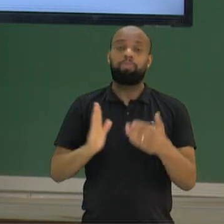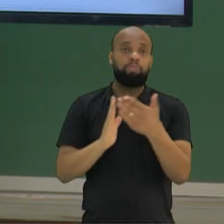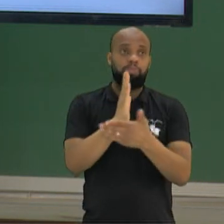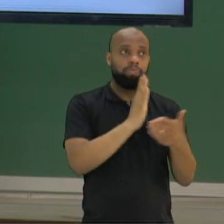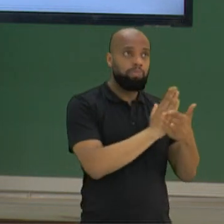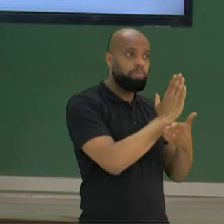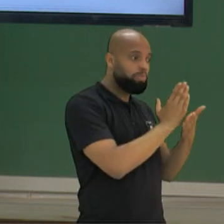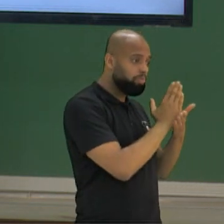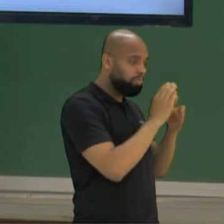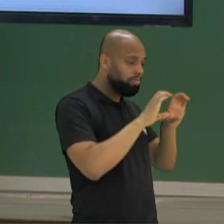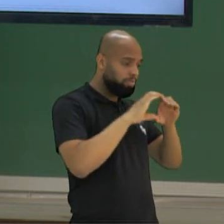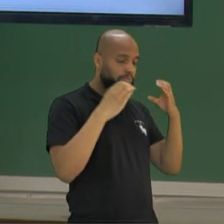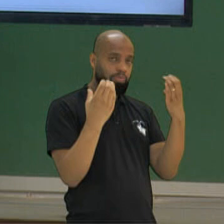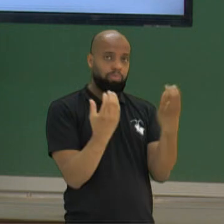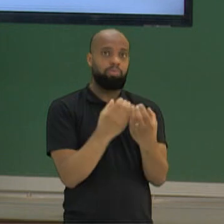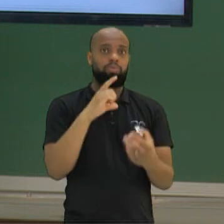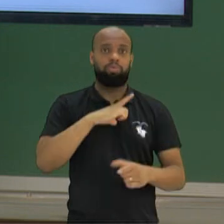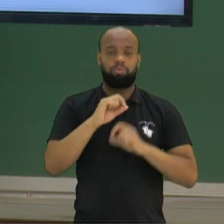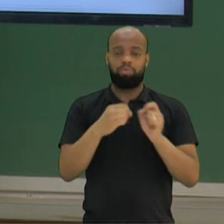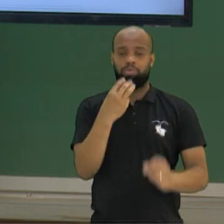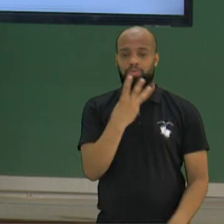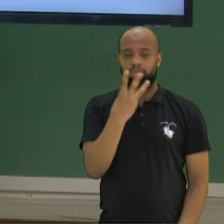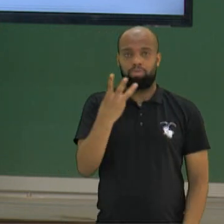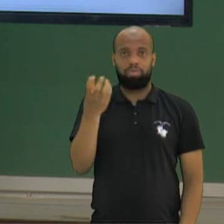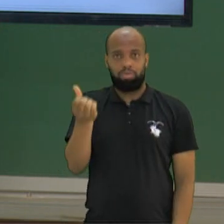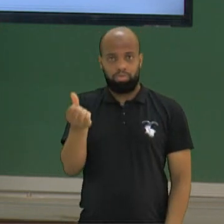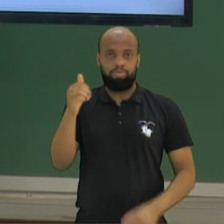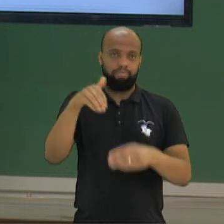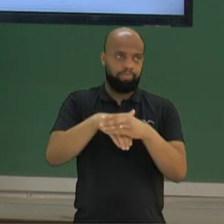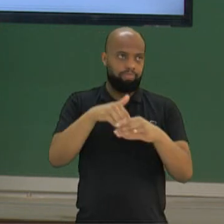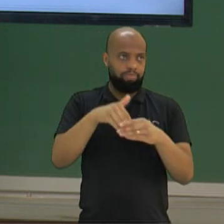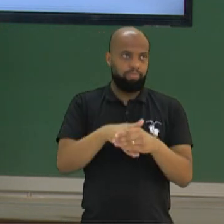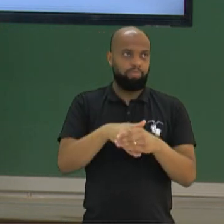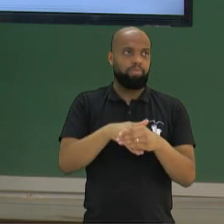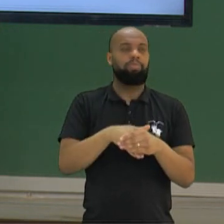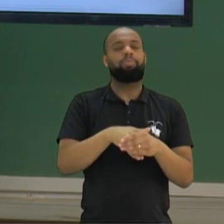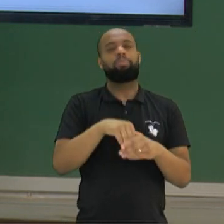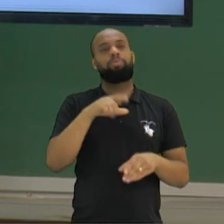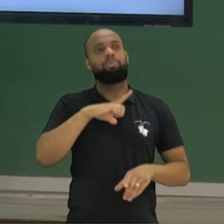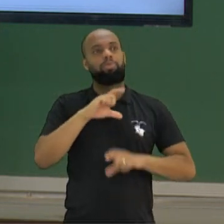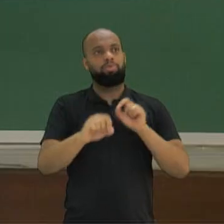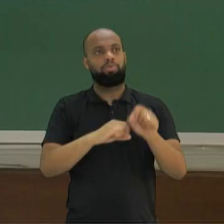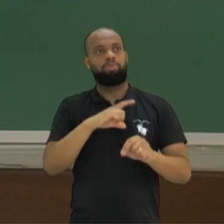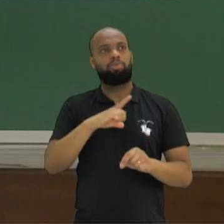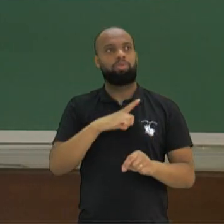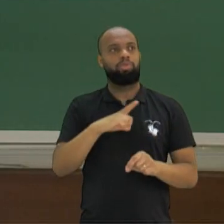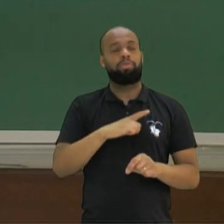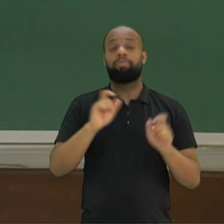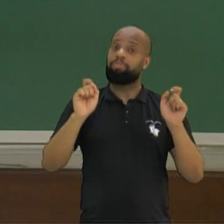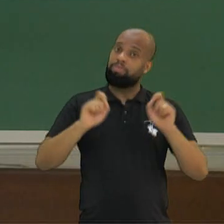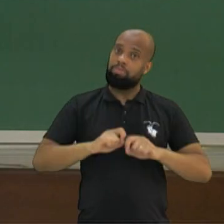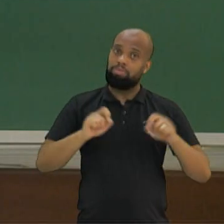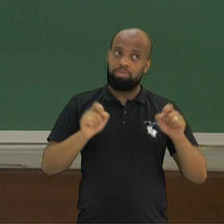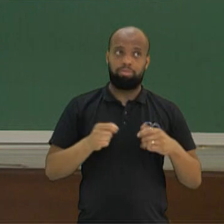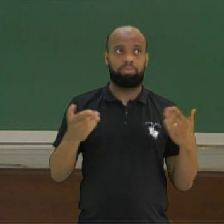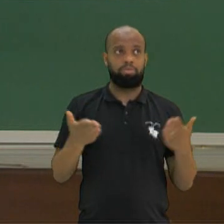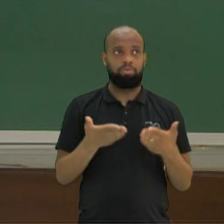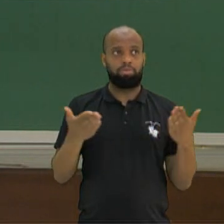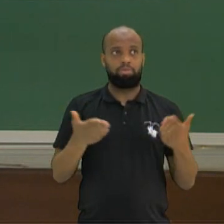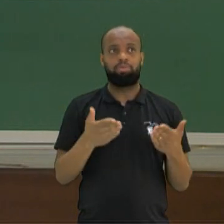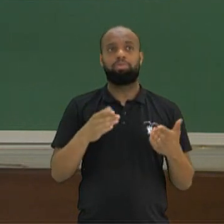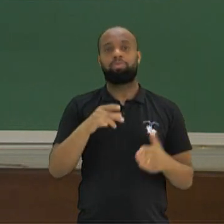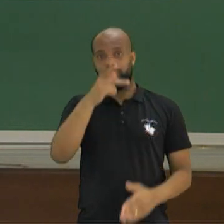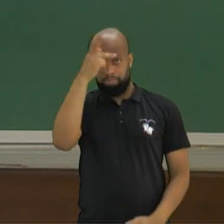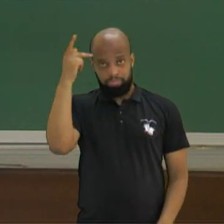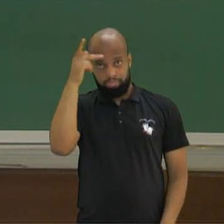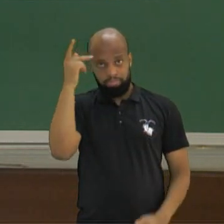Congresso, 336 votos favoráveis e 17 contrários, e a gente vai ter a possibilidade aí dos